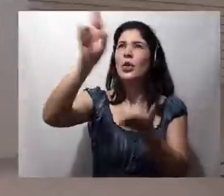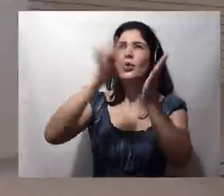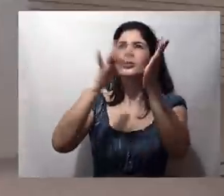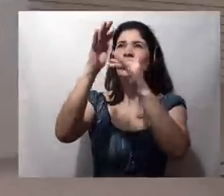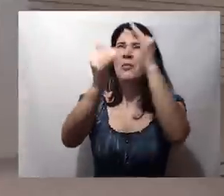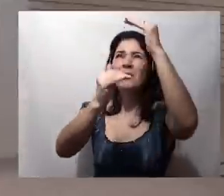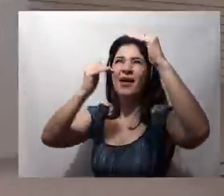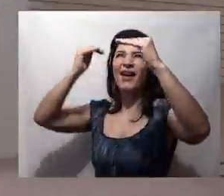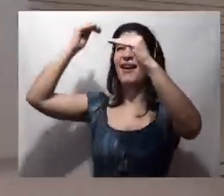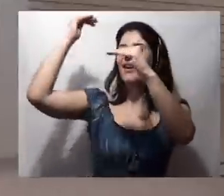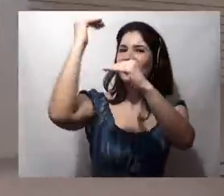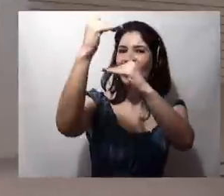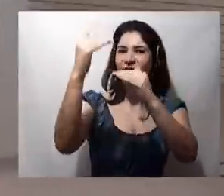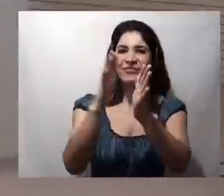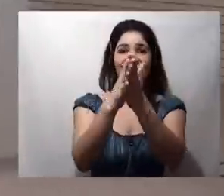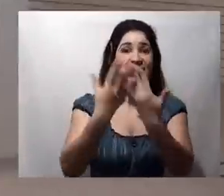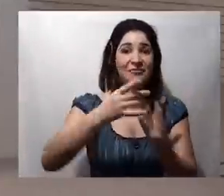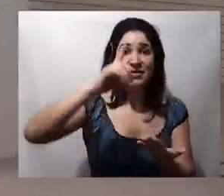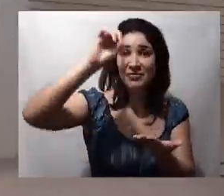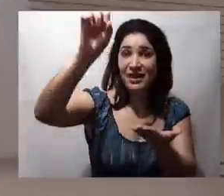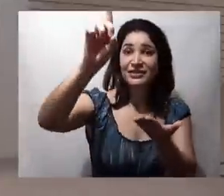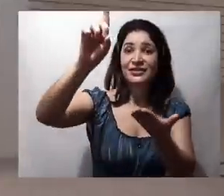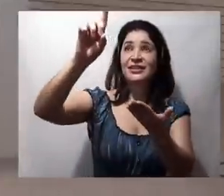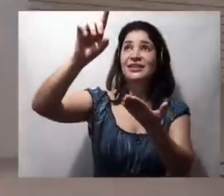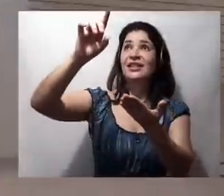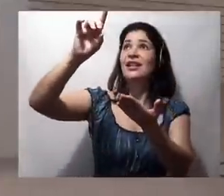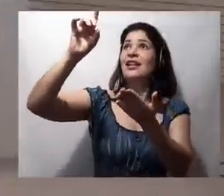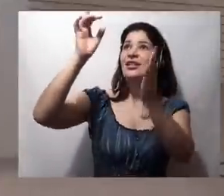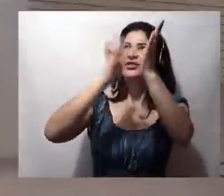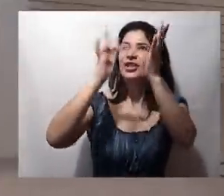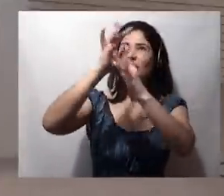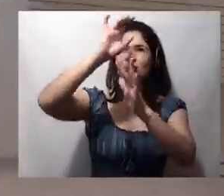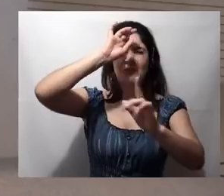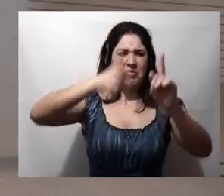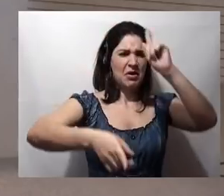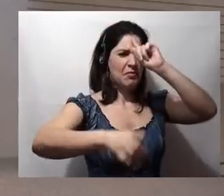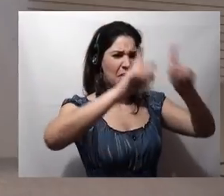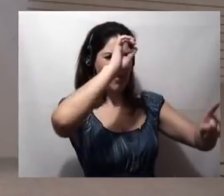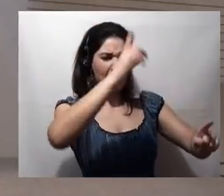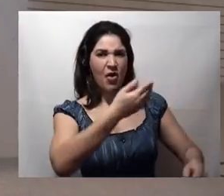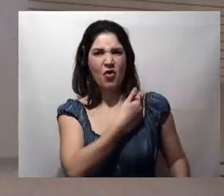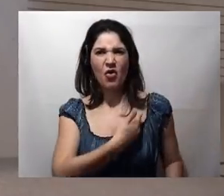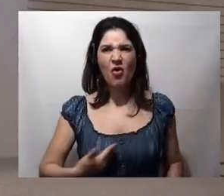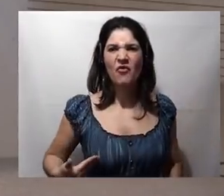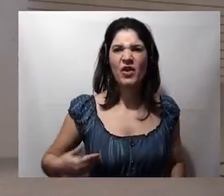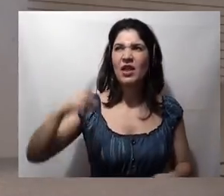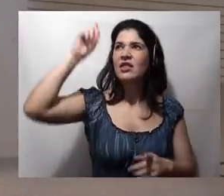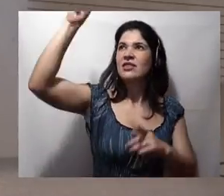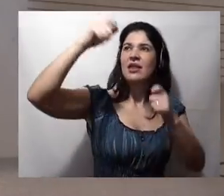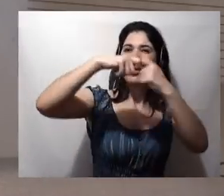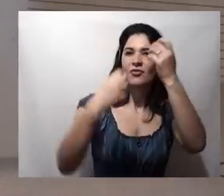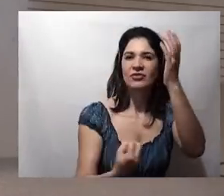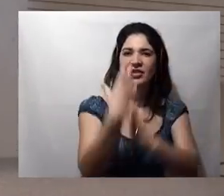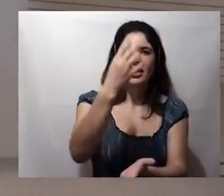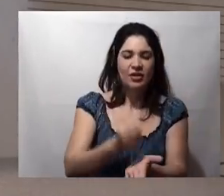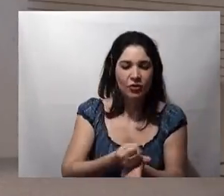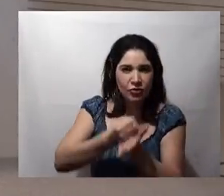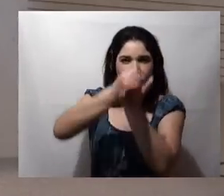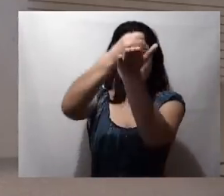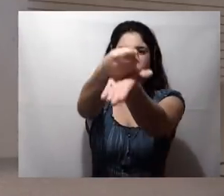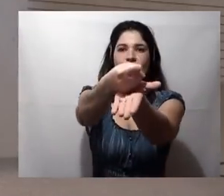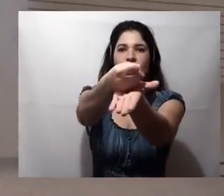nome oi e a bíblia diz que o governo está sobre os seus ombros e ele é o criador o sustentador